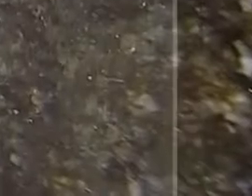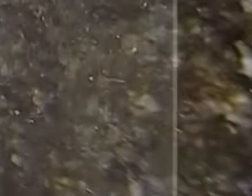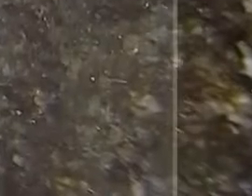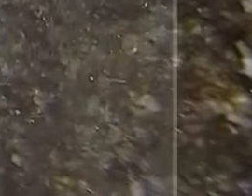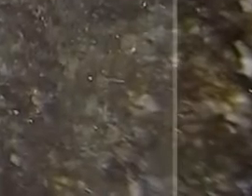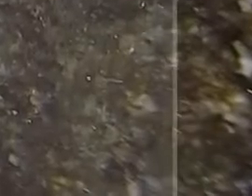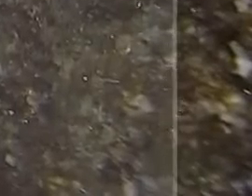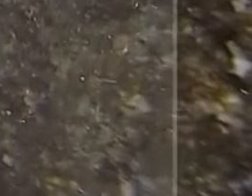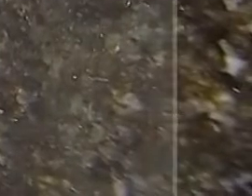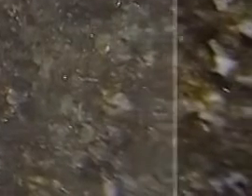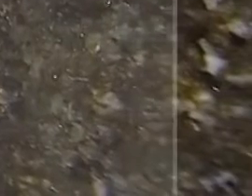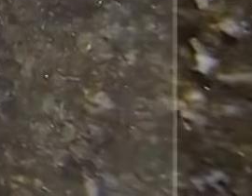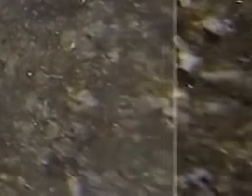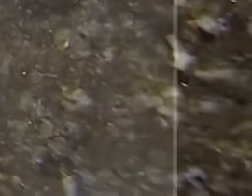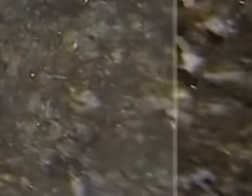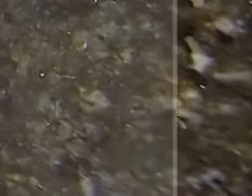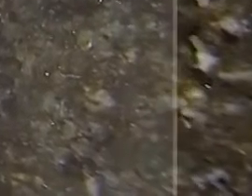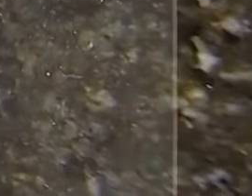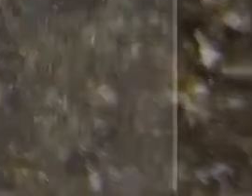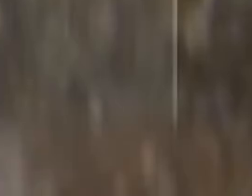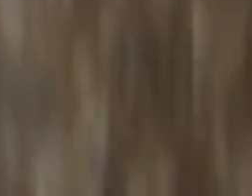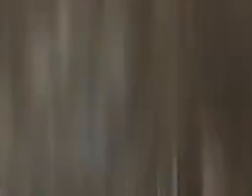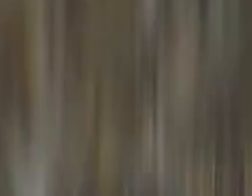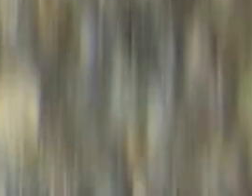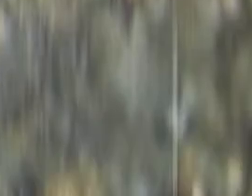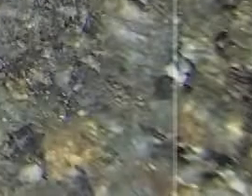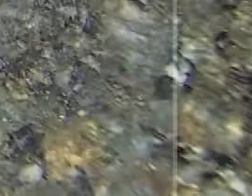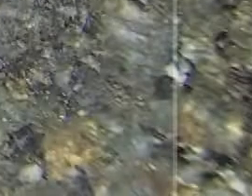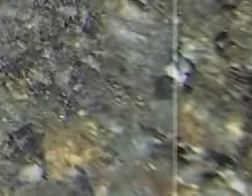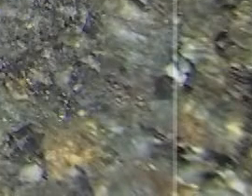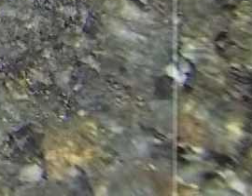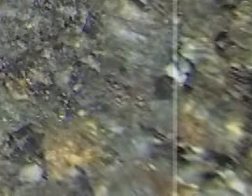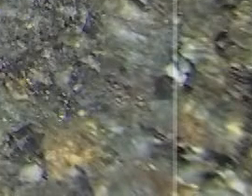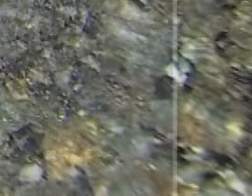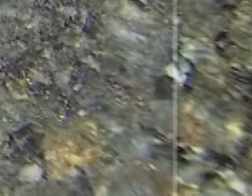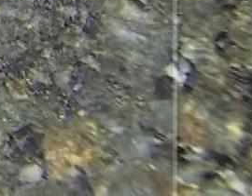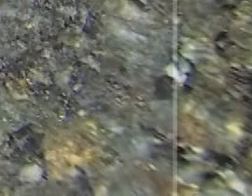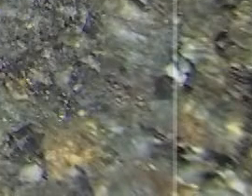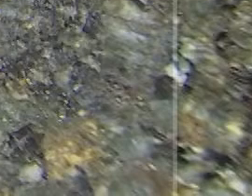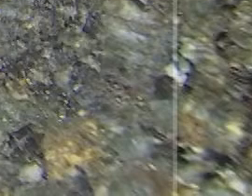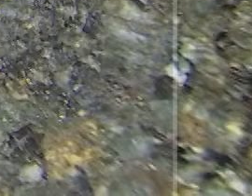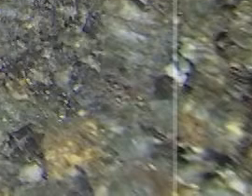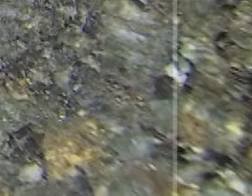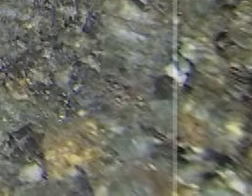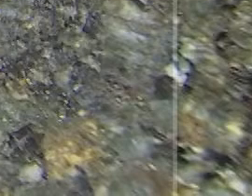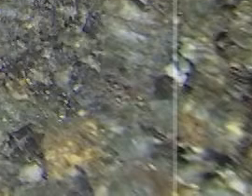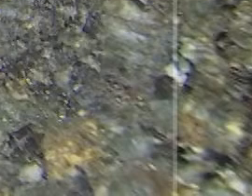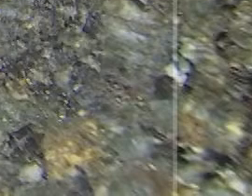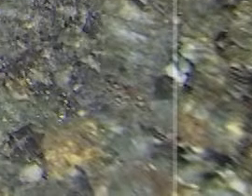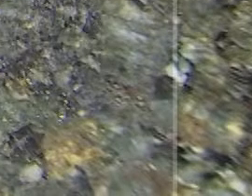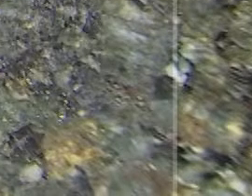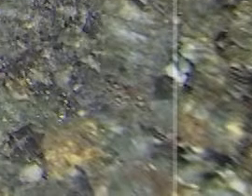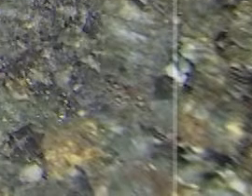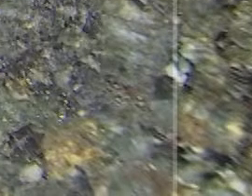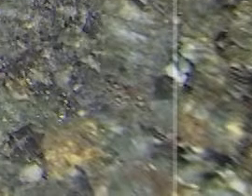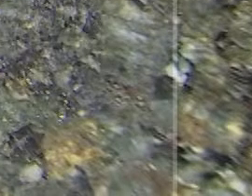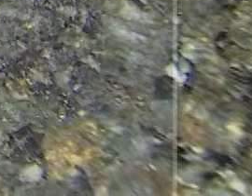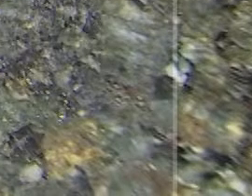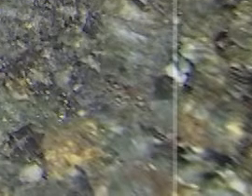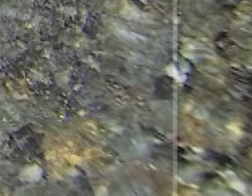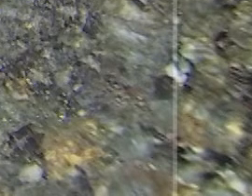E meia dose de conhaque. E pimenta biquinho e salsinha para decorar.